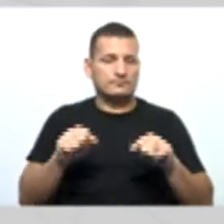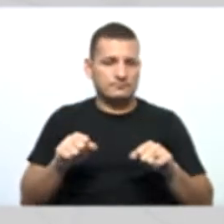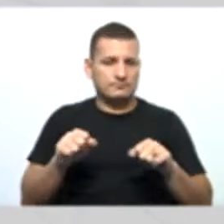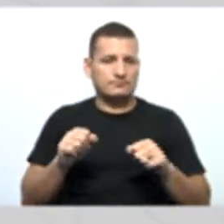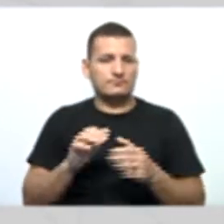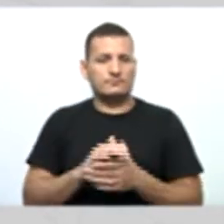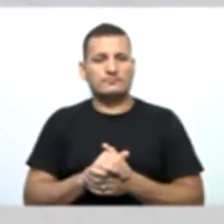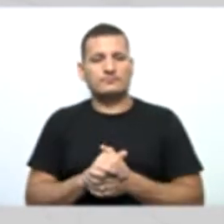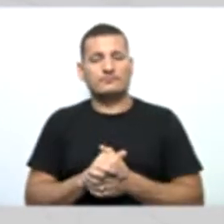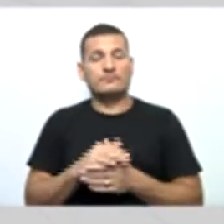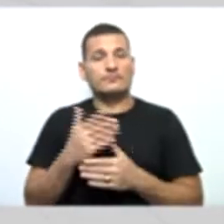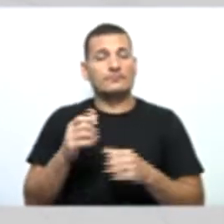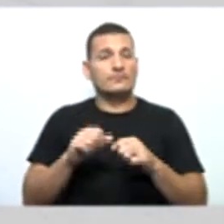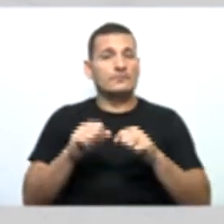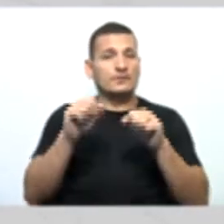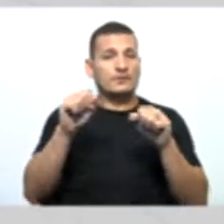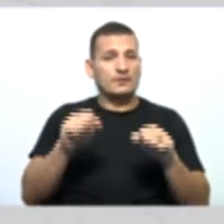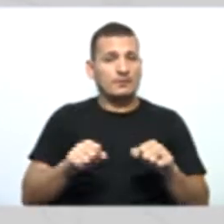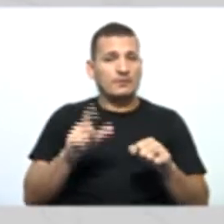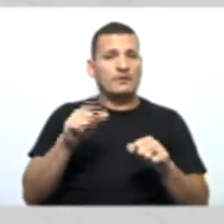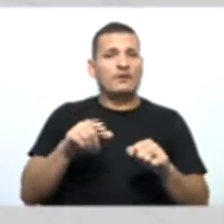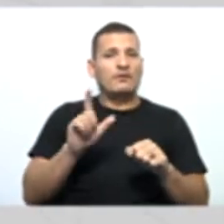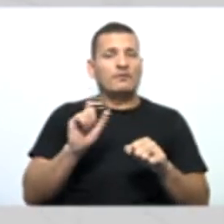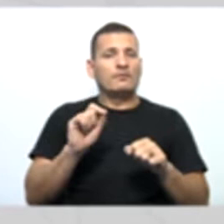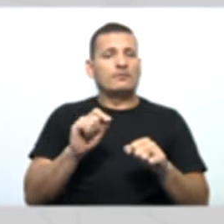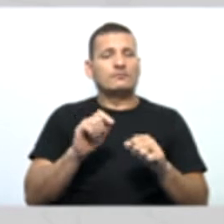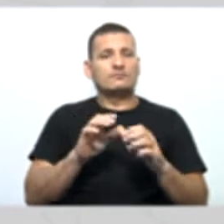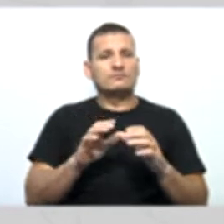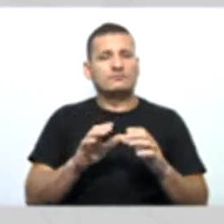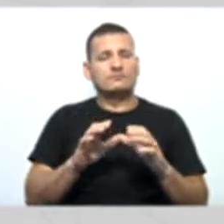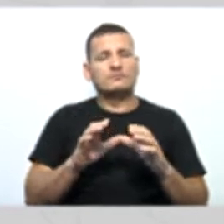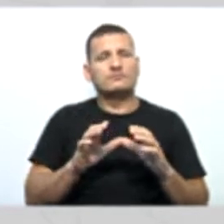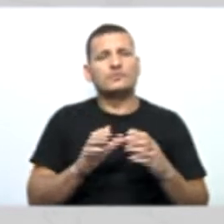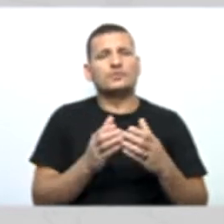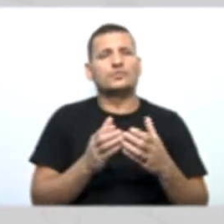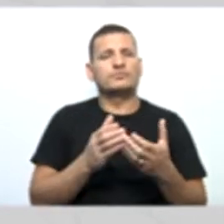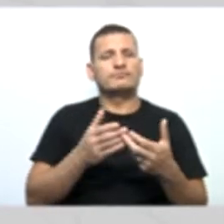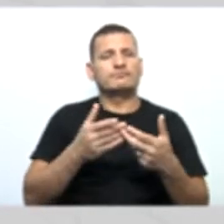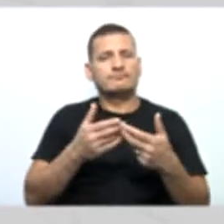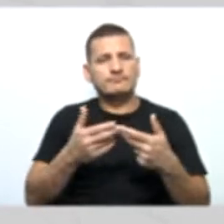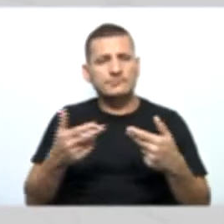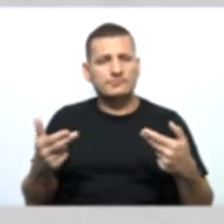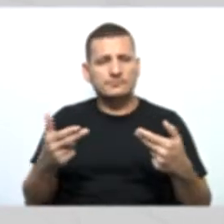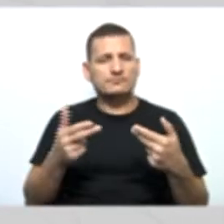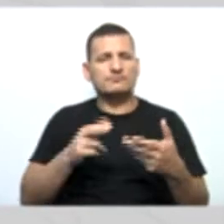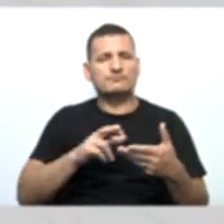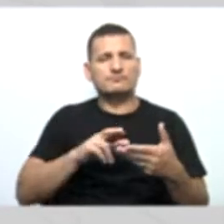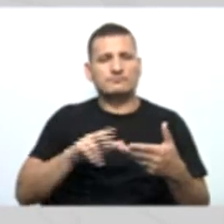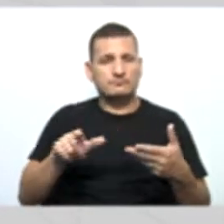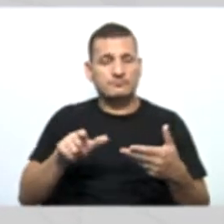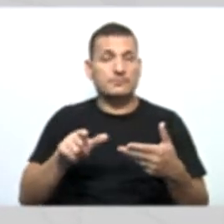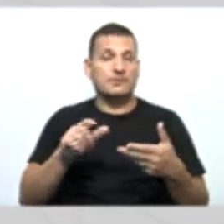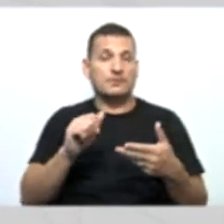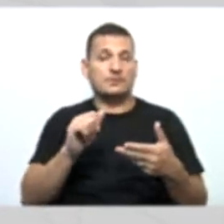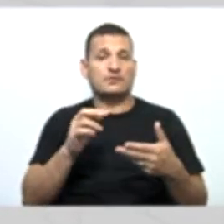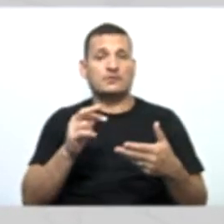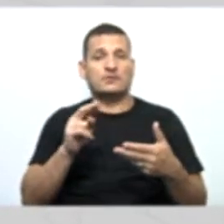o conjunto de objetos com relações entre os objetos e os